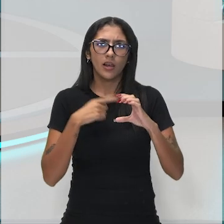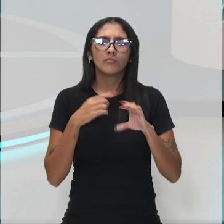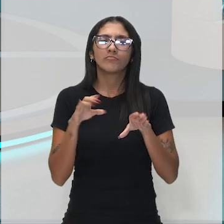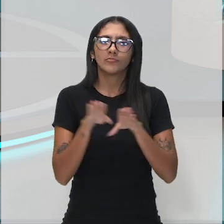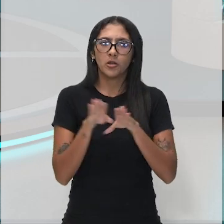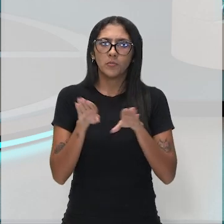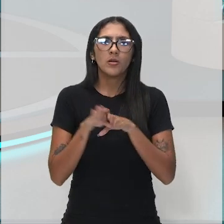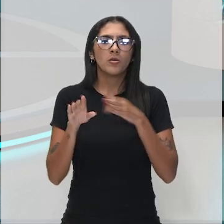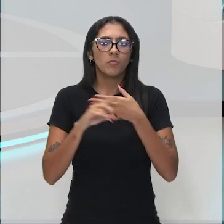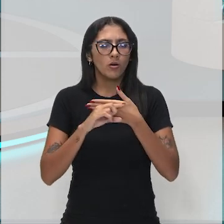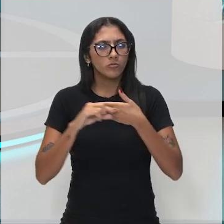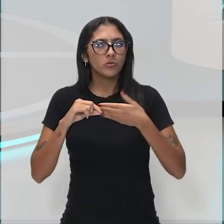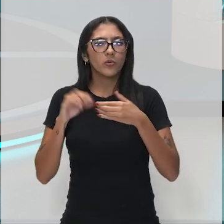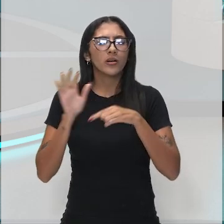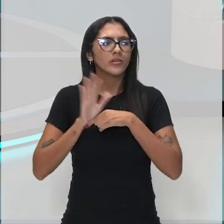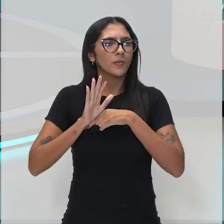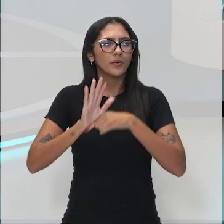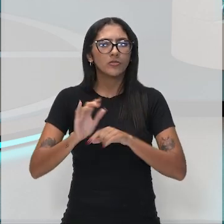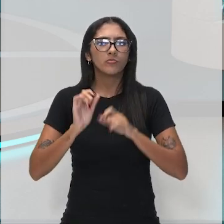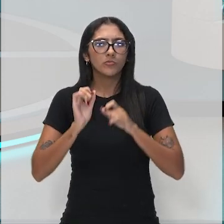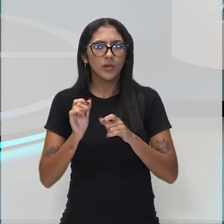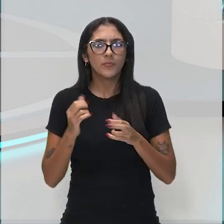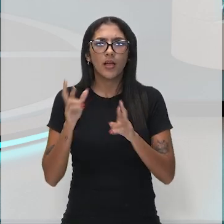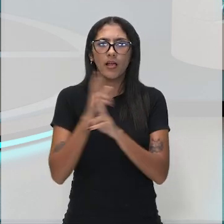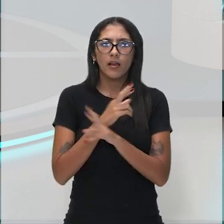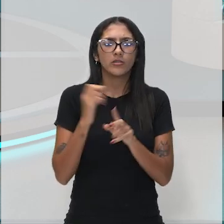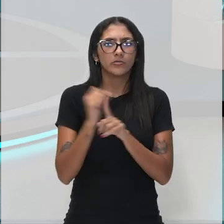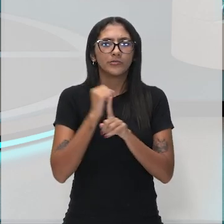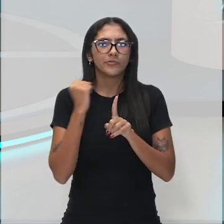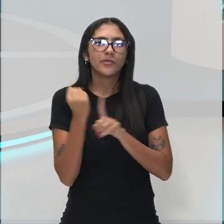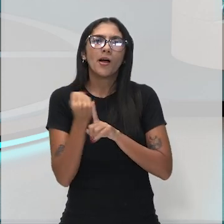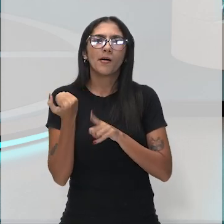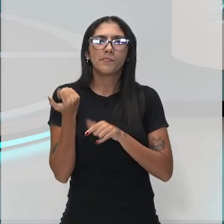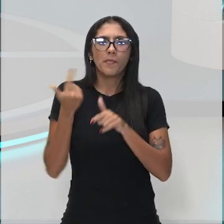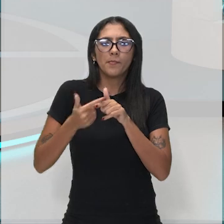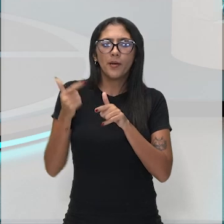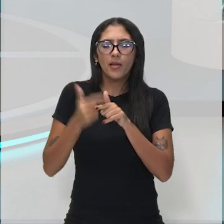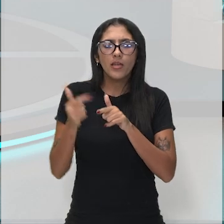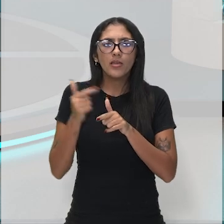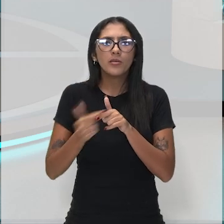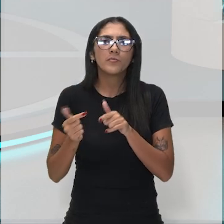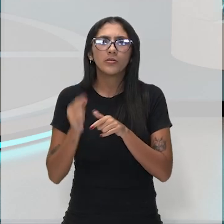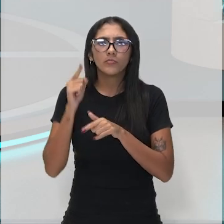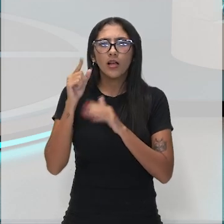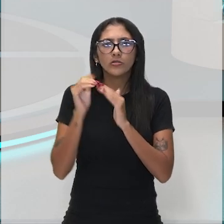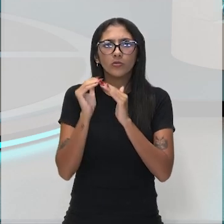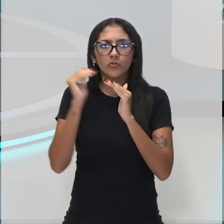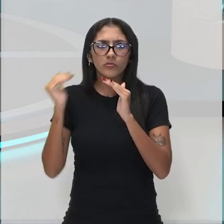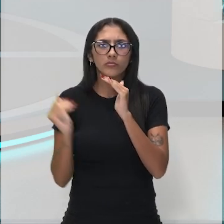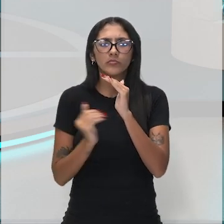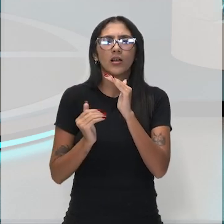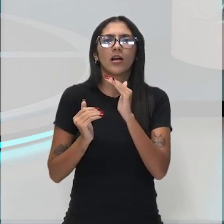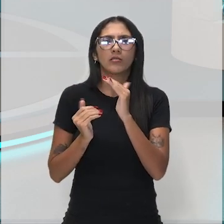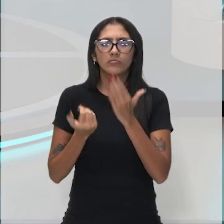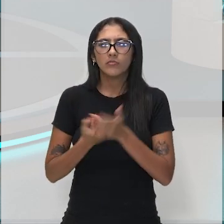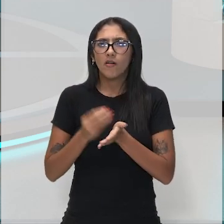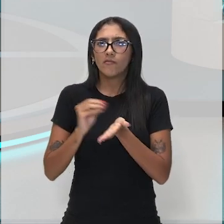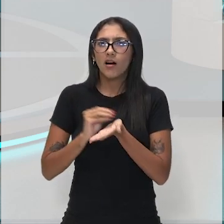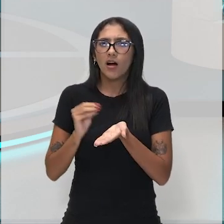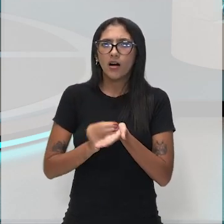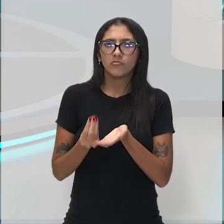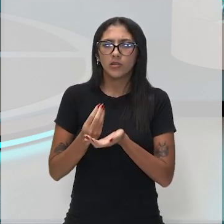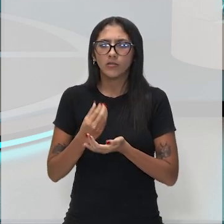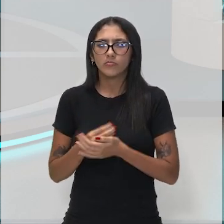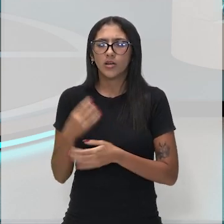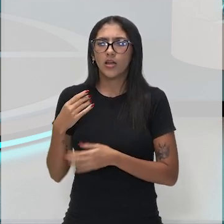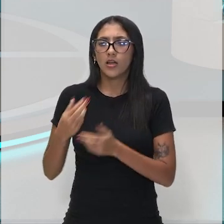que evidencia a questão social, a grande problemática da seca, a falta de políticas públicas, a